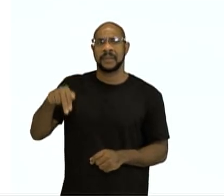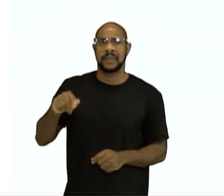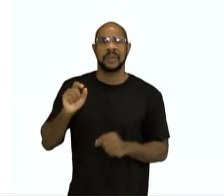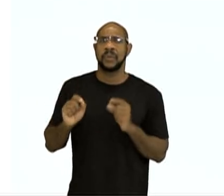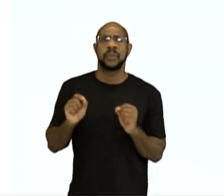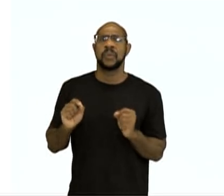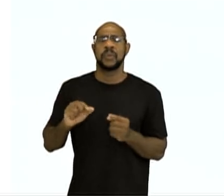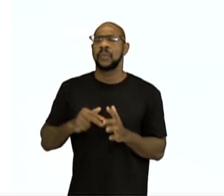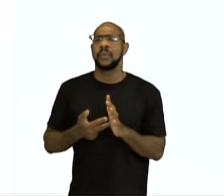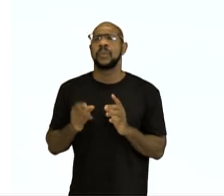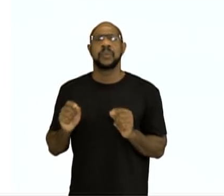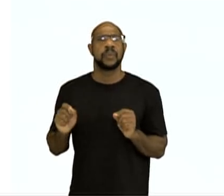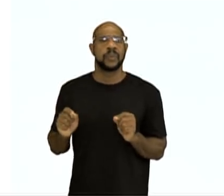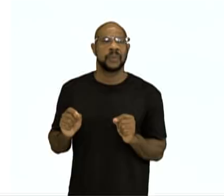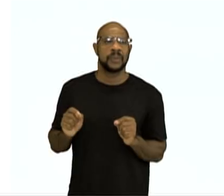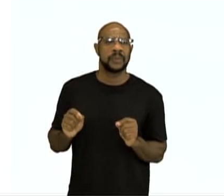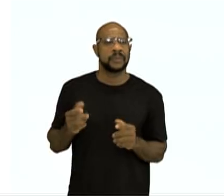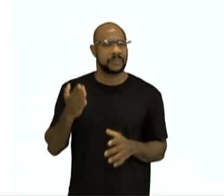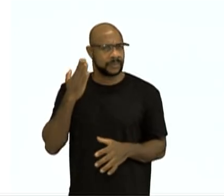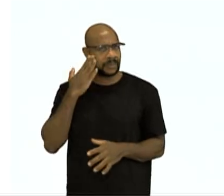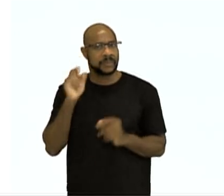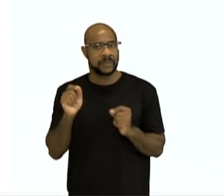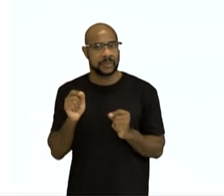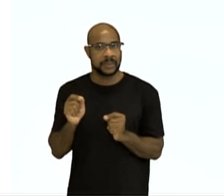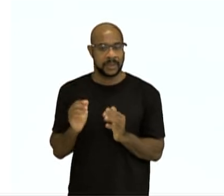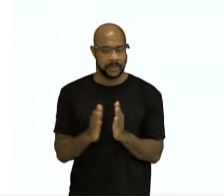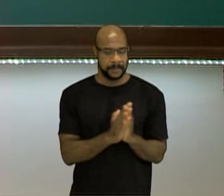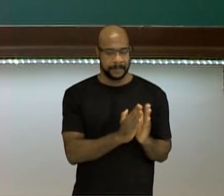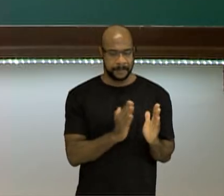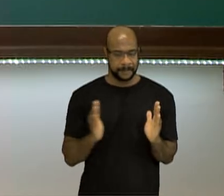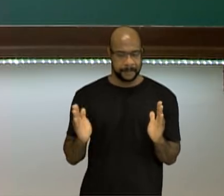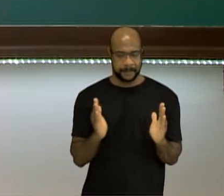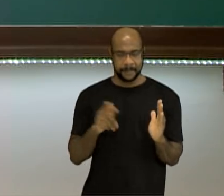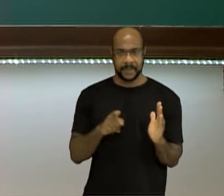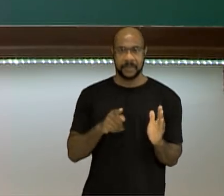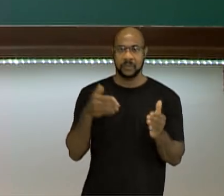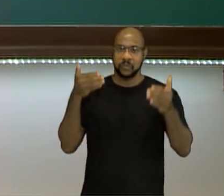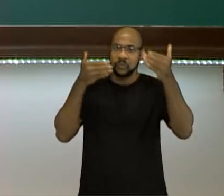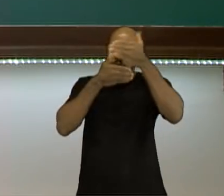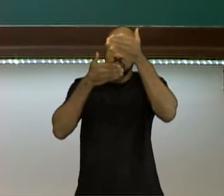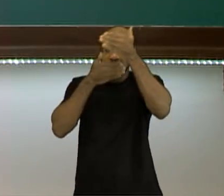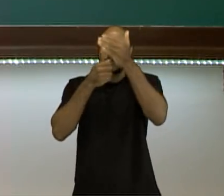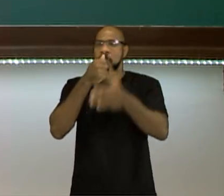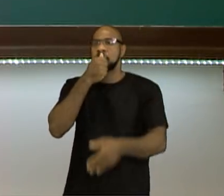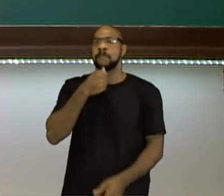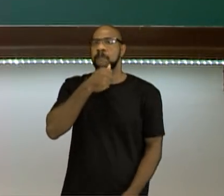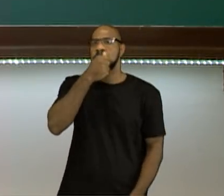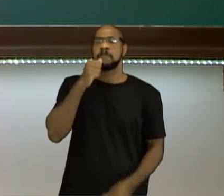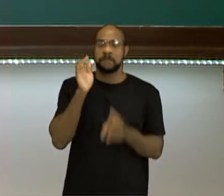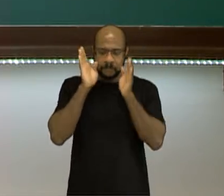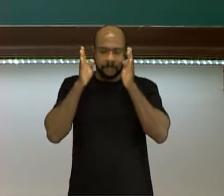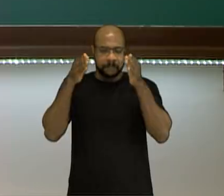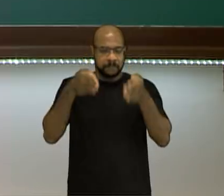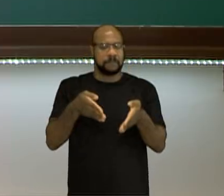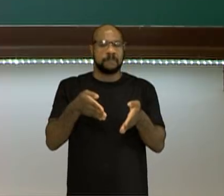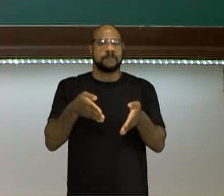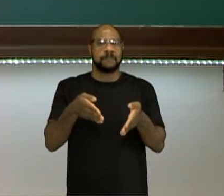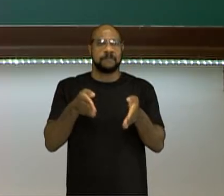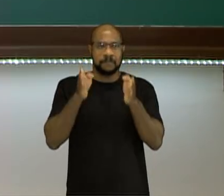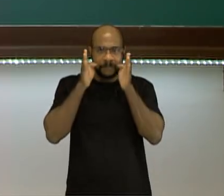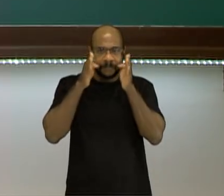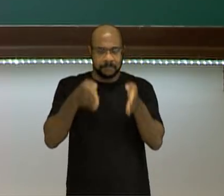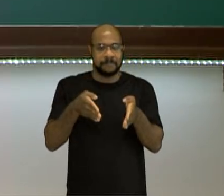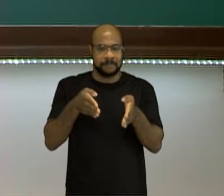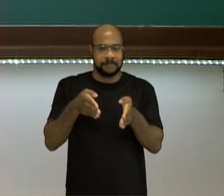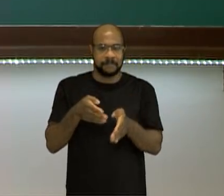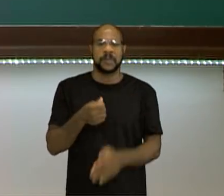afetando? Então, o Ramadã, como a gente já sabe, é o período de jejuar. Né? Os muçulmanos, nesse período, eles ficam sem comer e sem beber